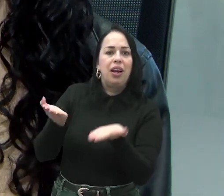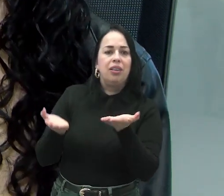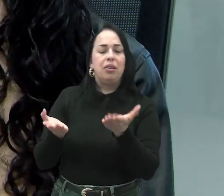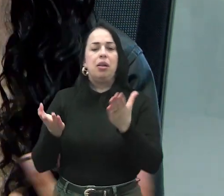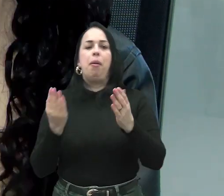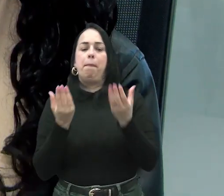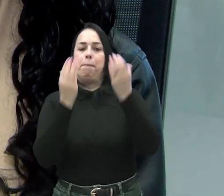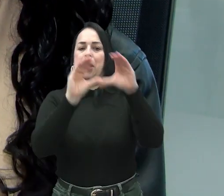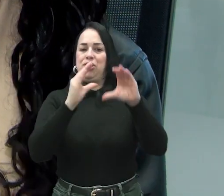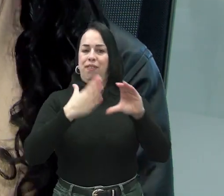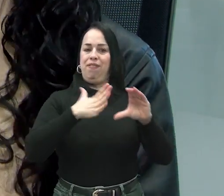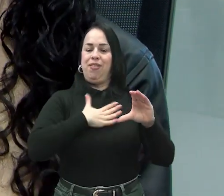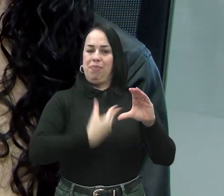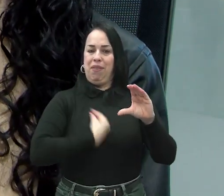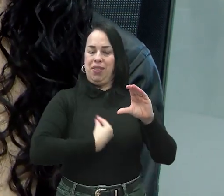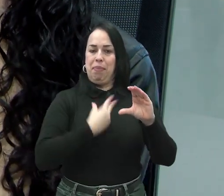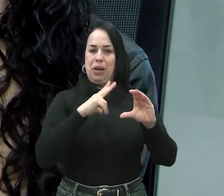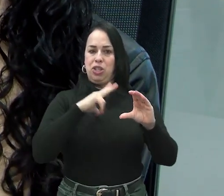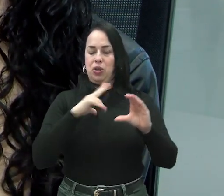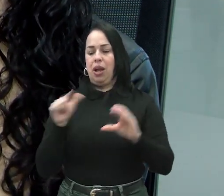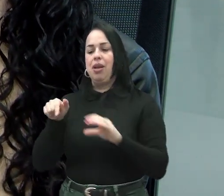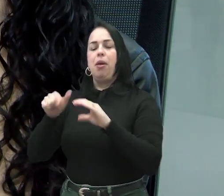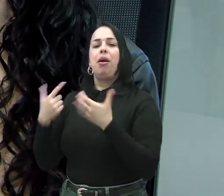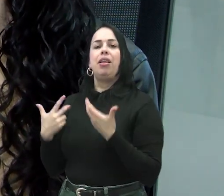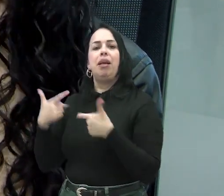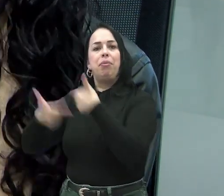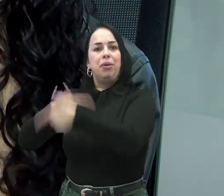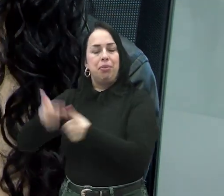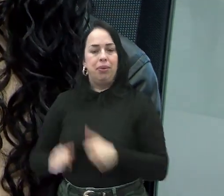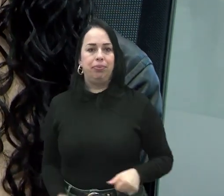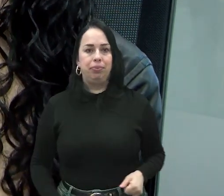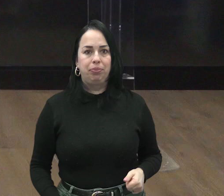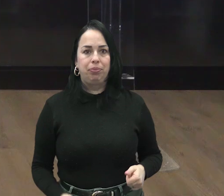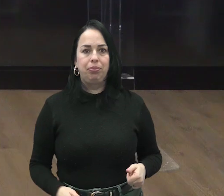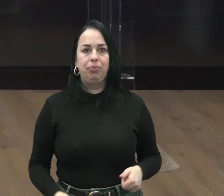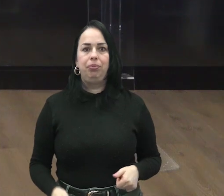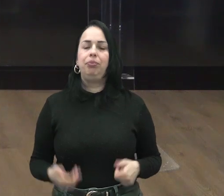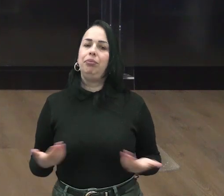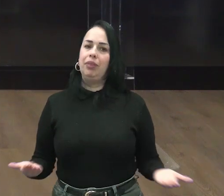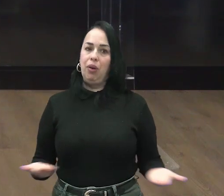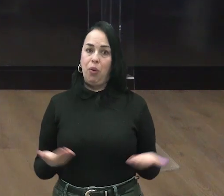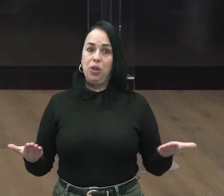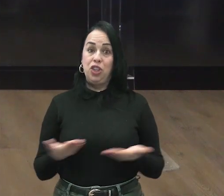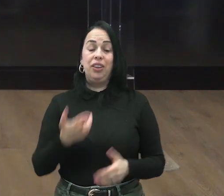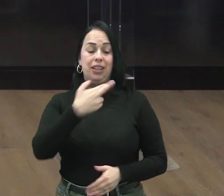nessa parte, um pouco do pessoal e um pouco do trabalho também. A